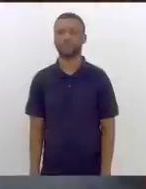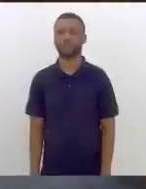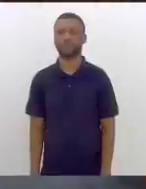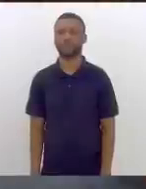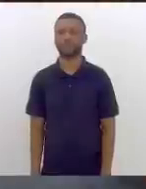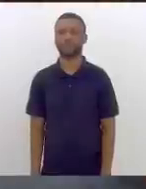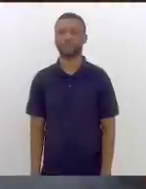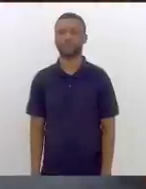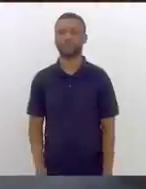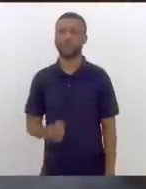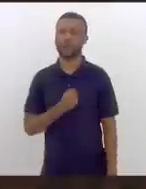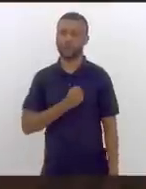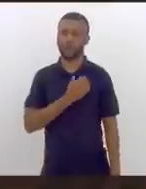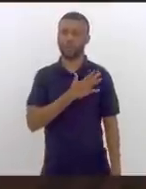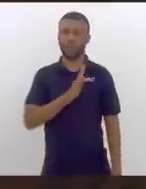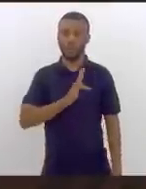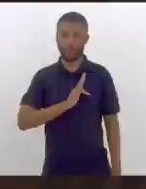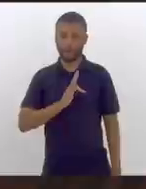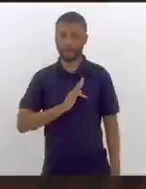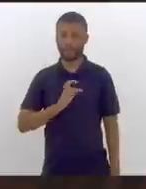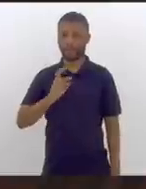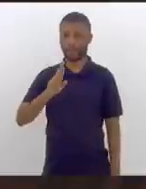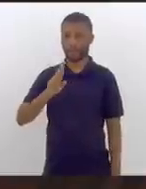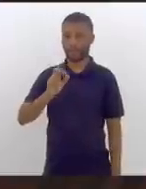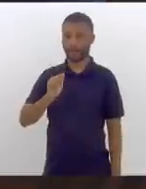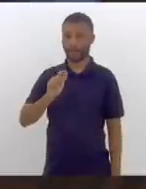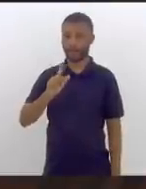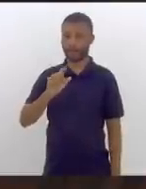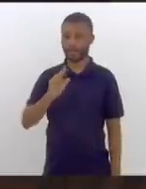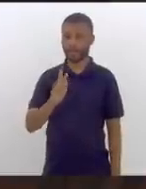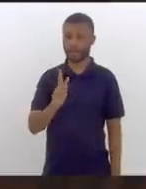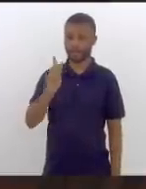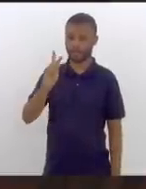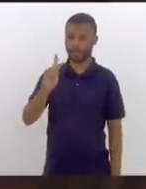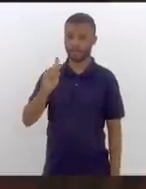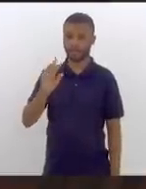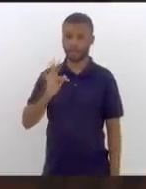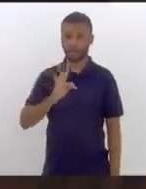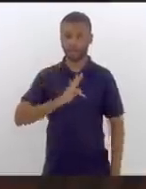Coronel PM halic da Polícia Militar